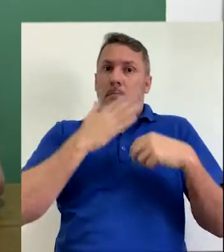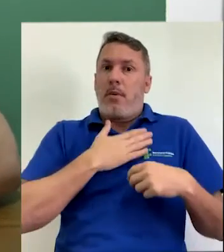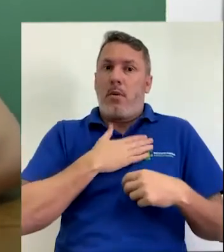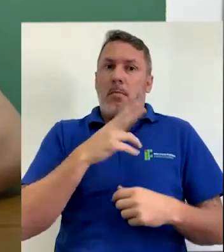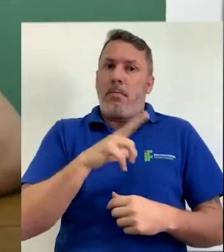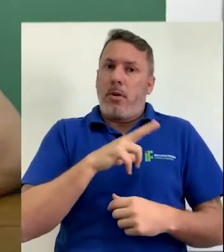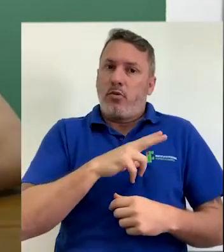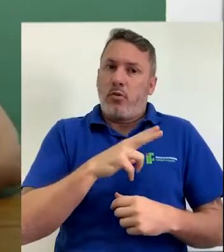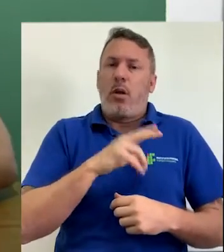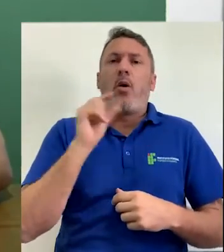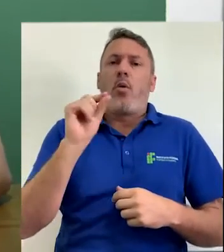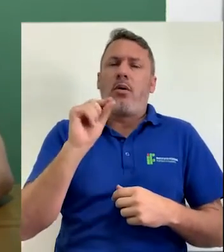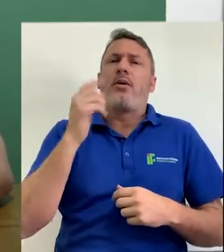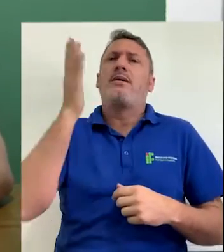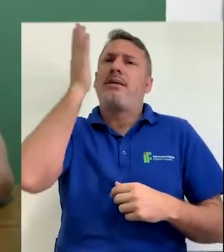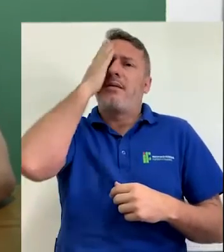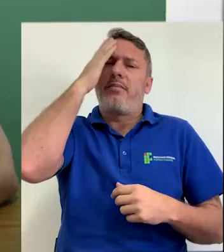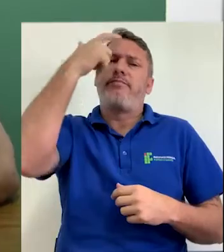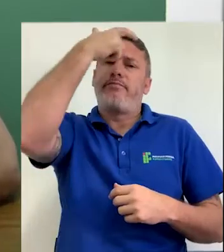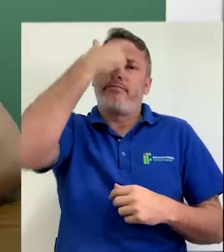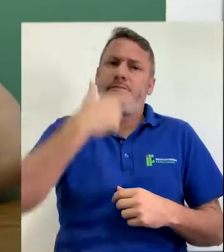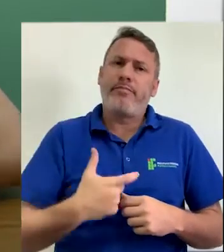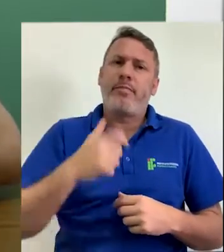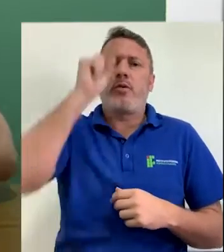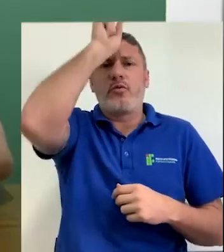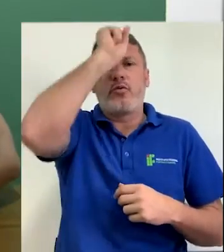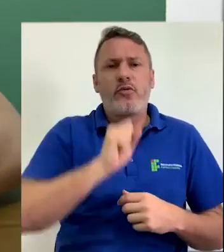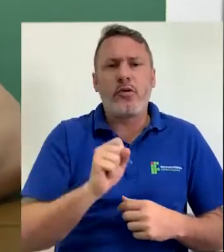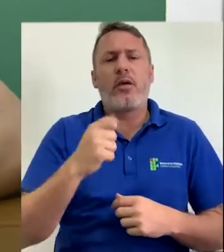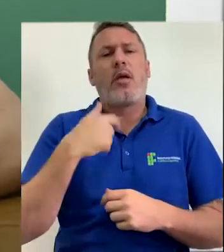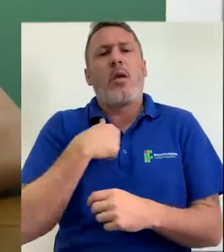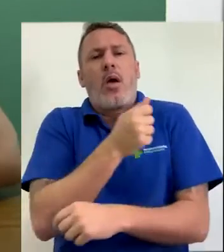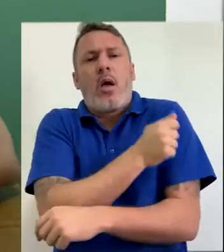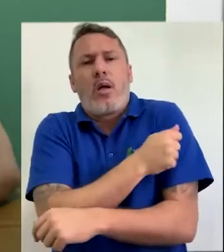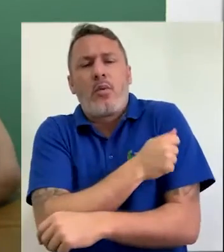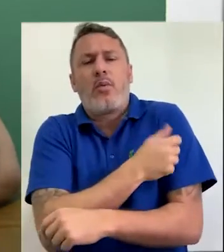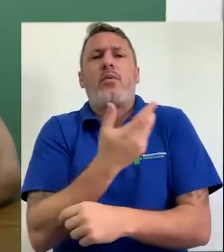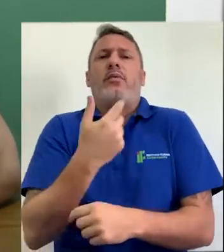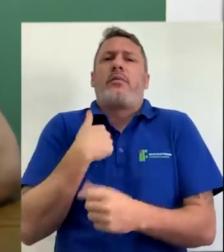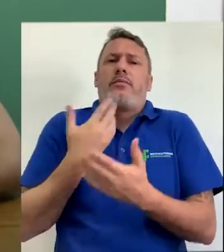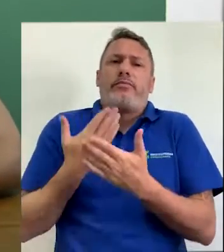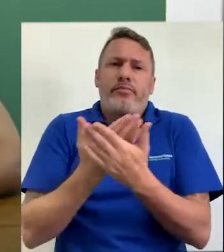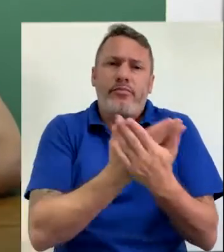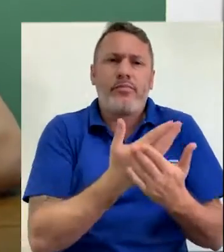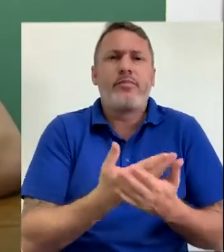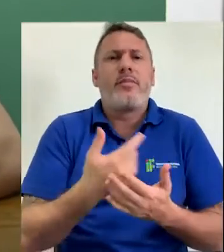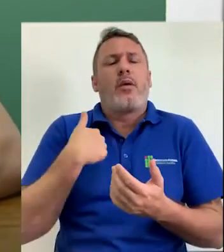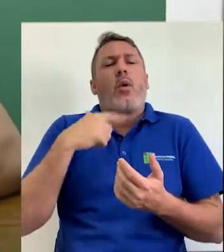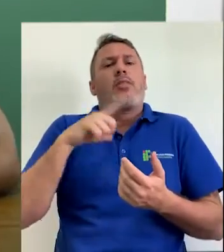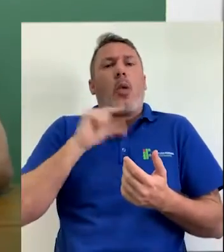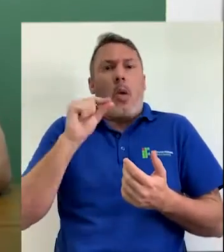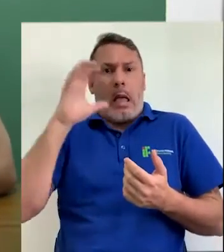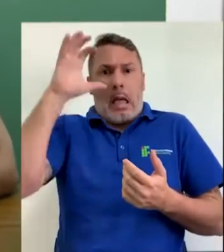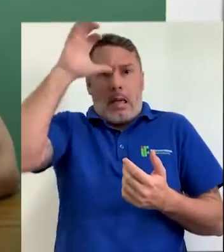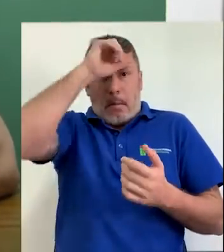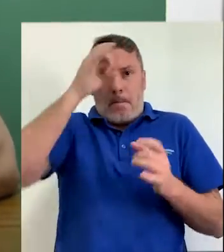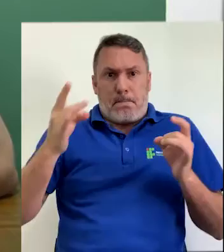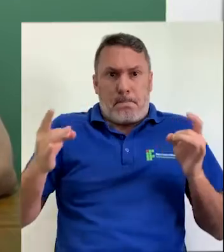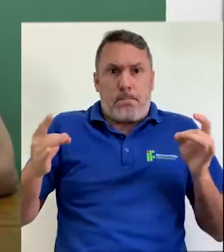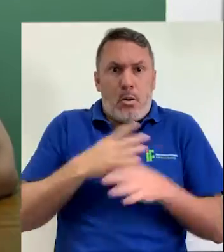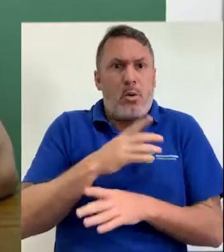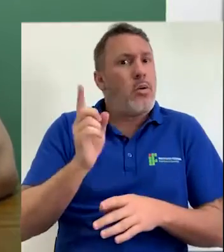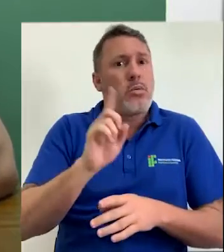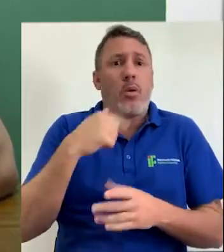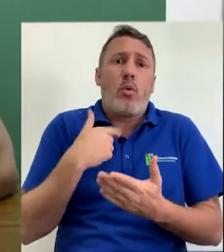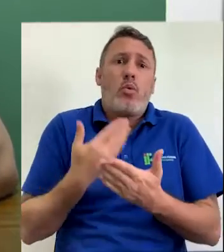processo que eu sou um sujeito, que eu sou um aluno, que eu sou uma educanda, que estou em construção, não estou pronto, não